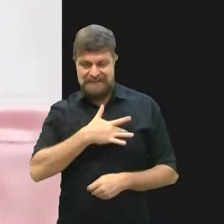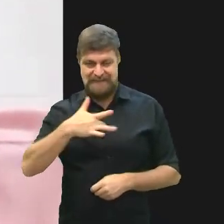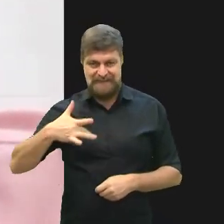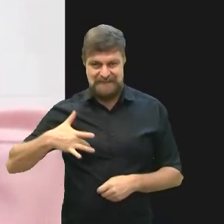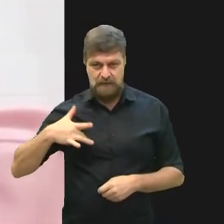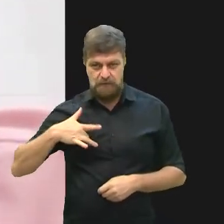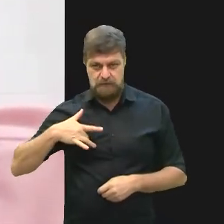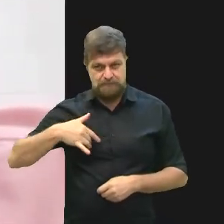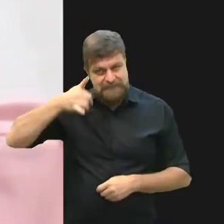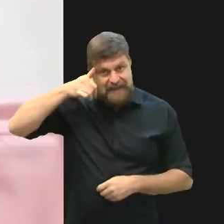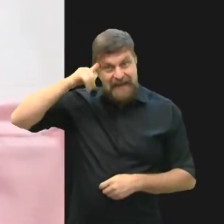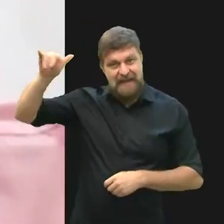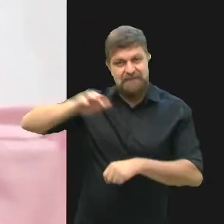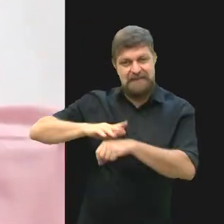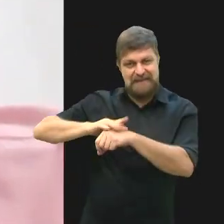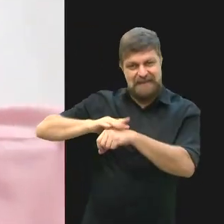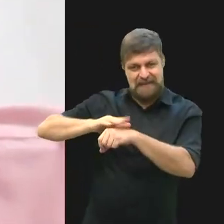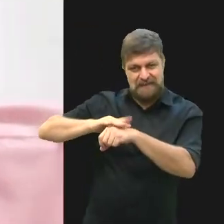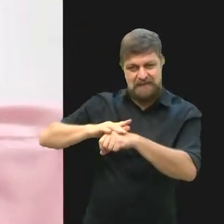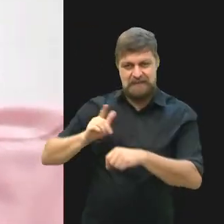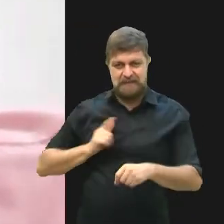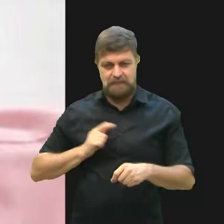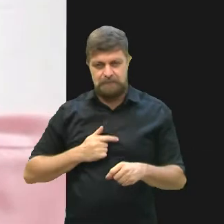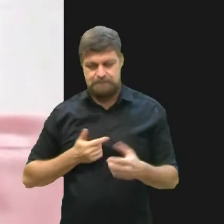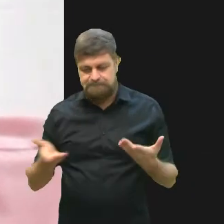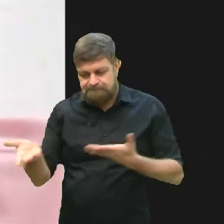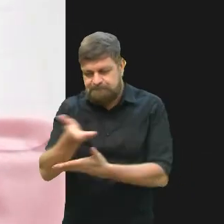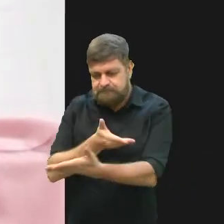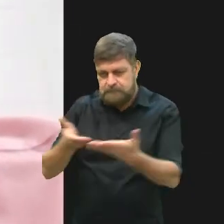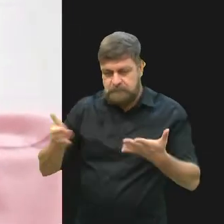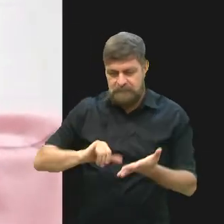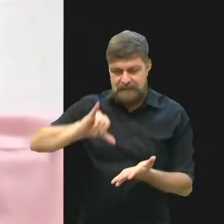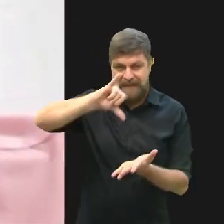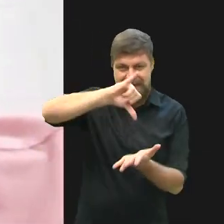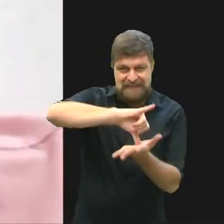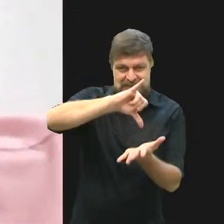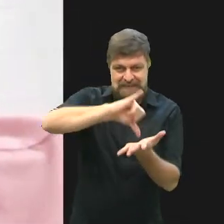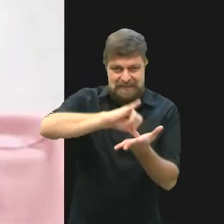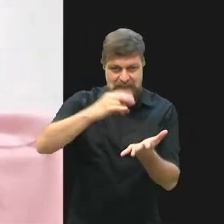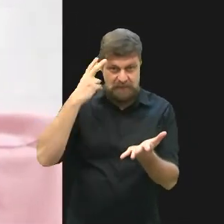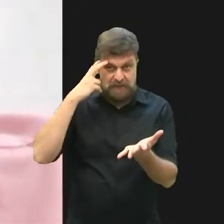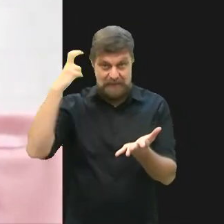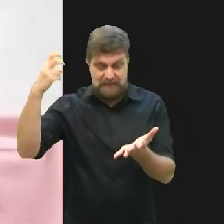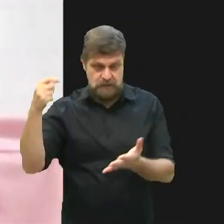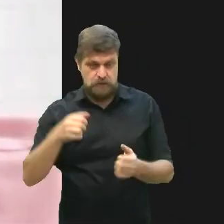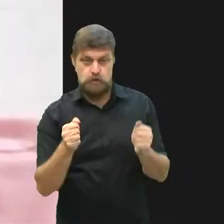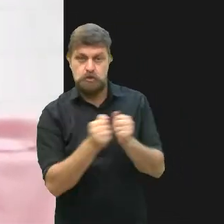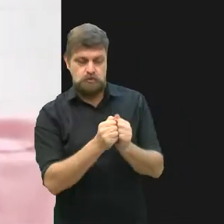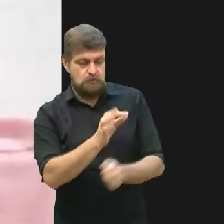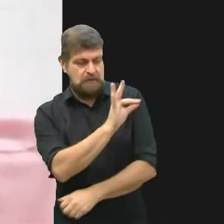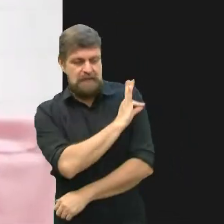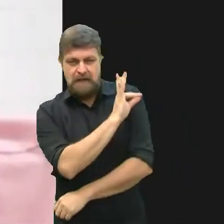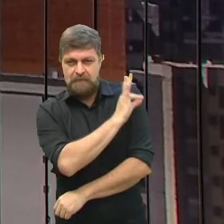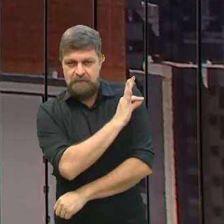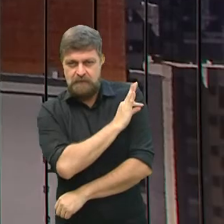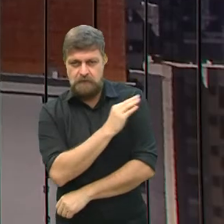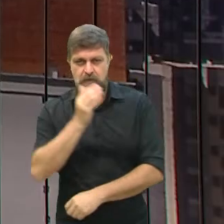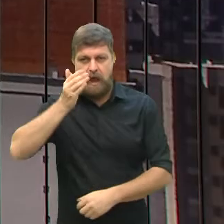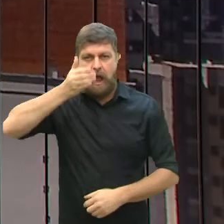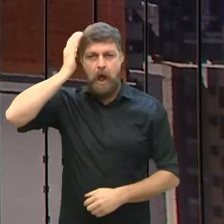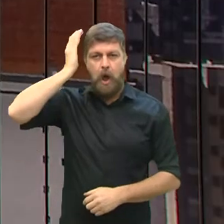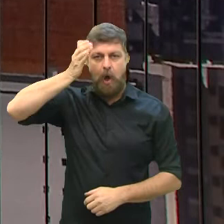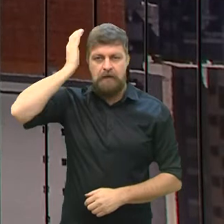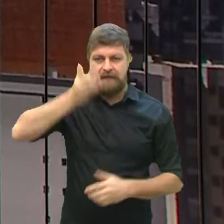é uma ação coordenada, por isso que o Central de Inteligência fica no gabinete do prefeito. O prefeito Dário Saad